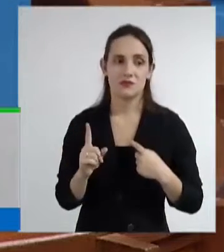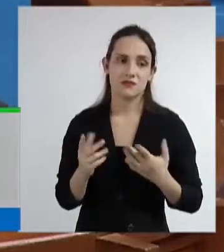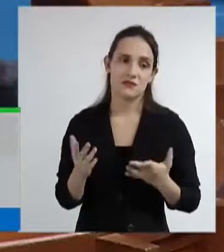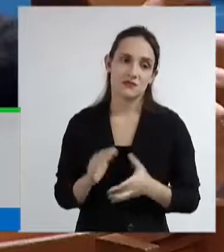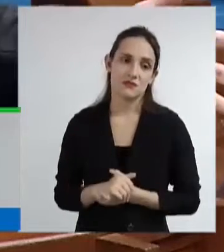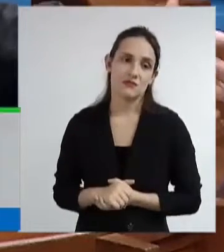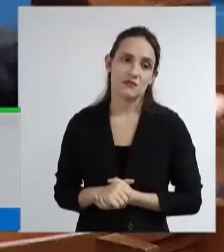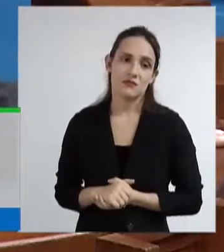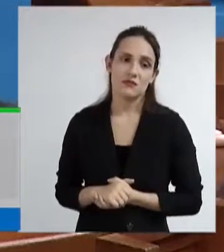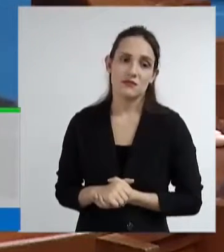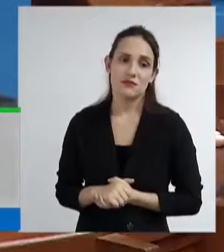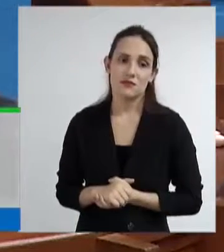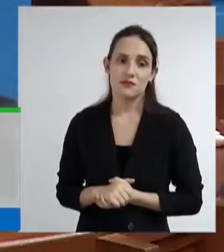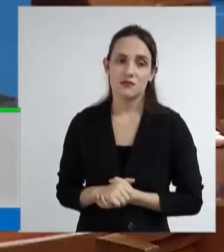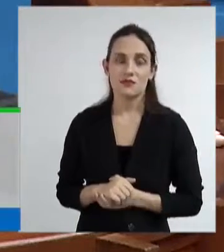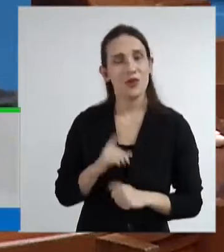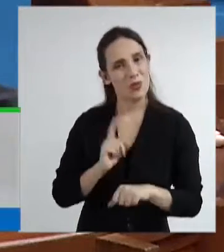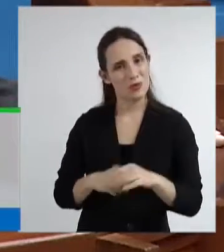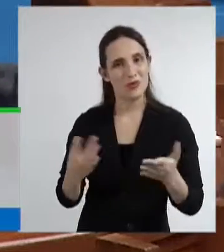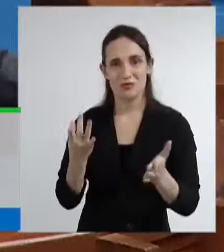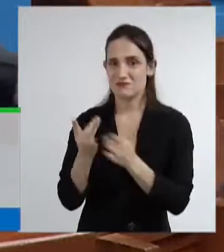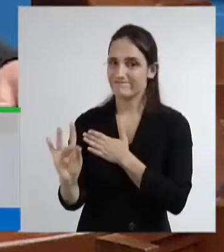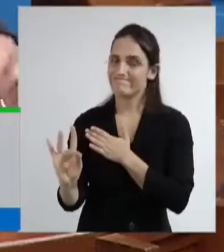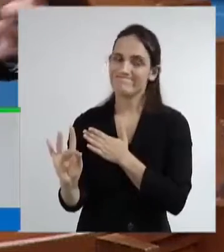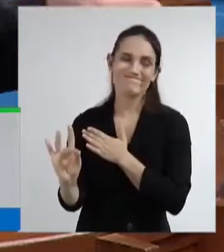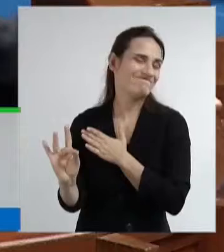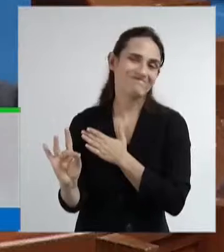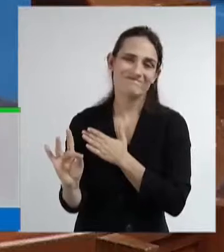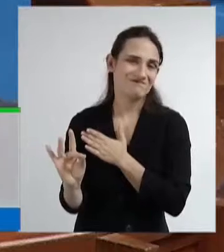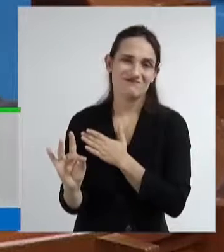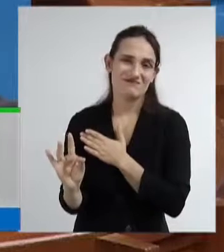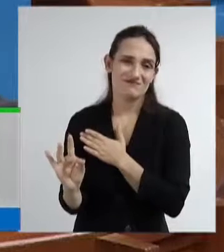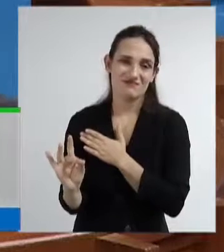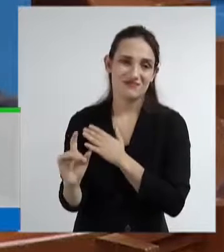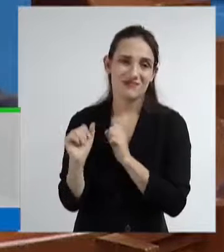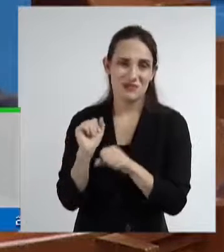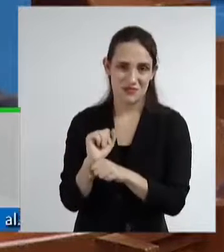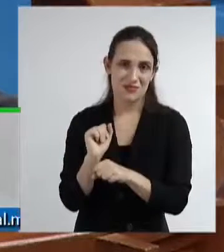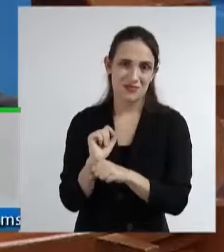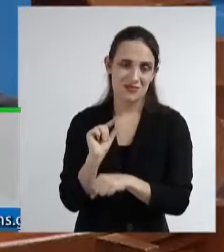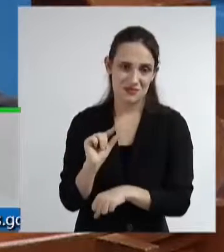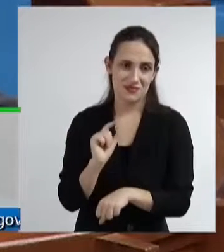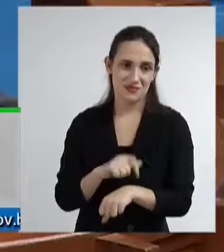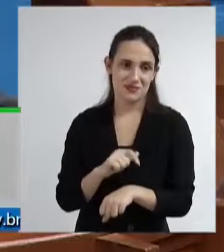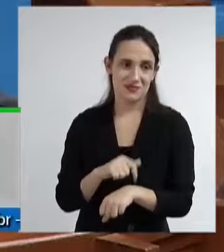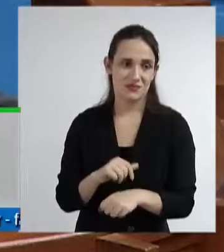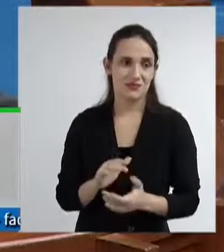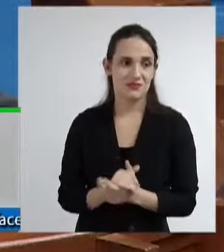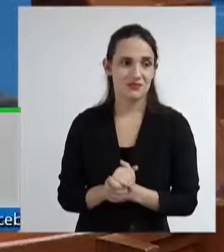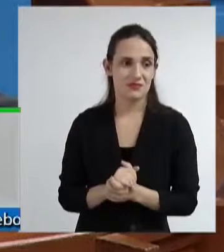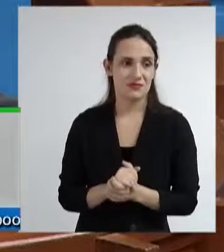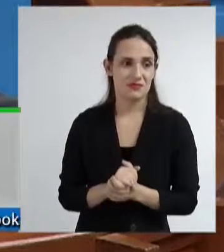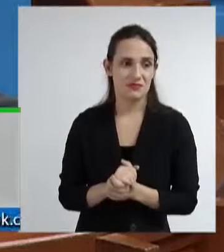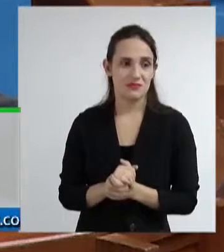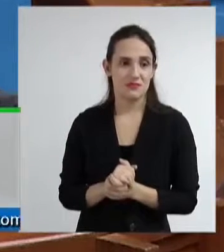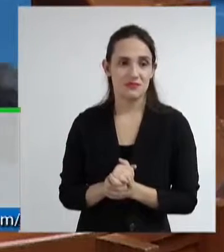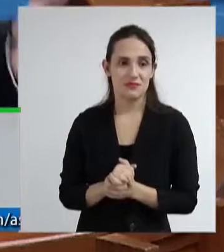que talvez o momento do repúdio seja um momento mais oportuno. Senhor presidente,